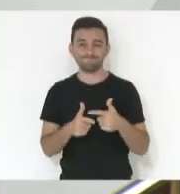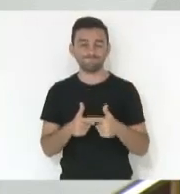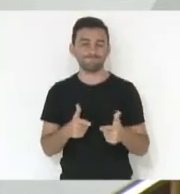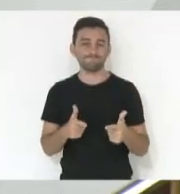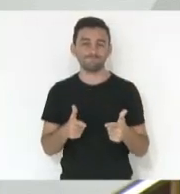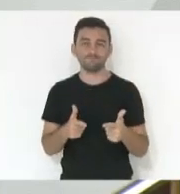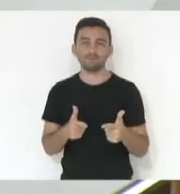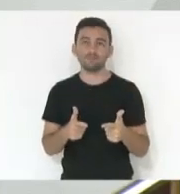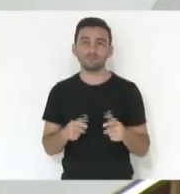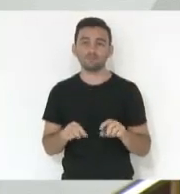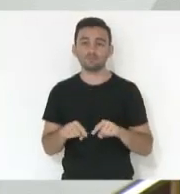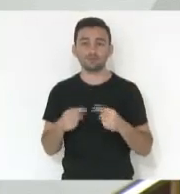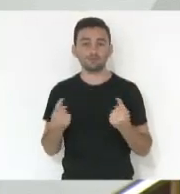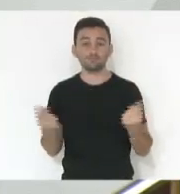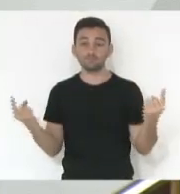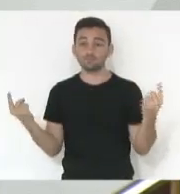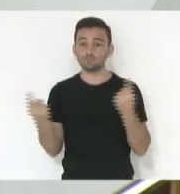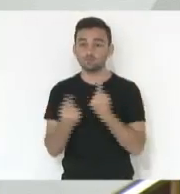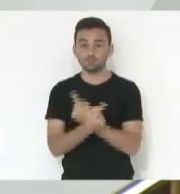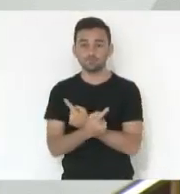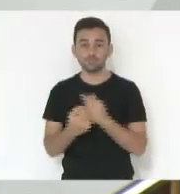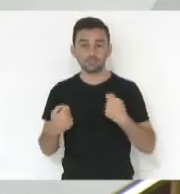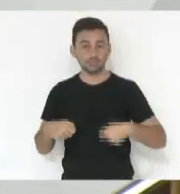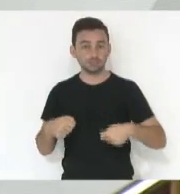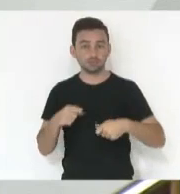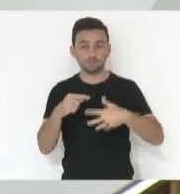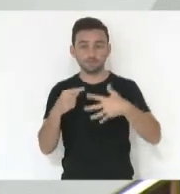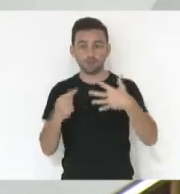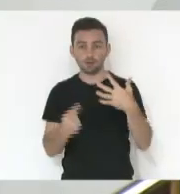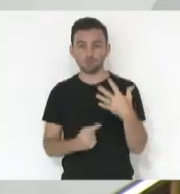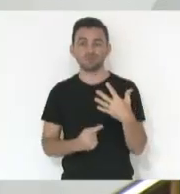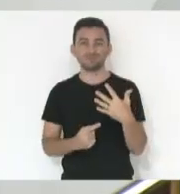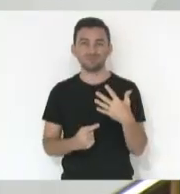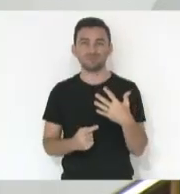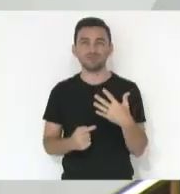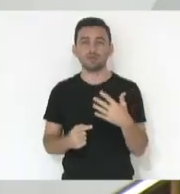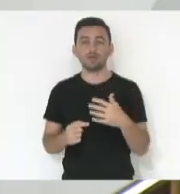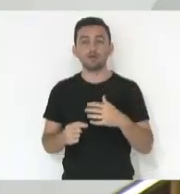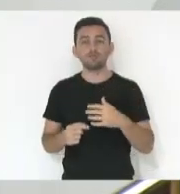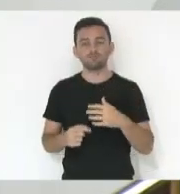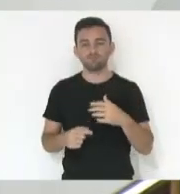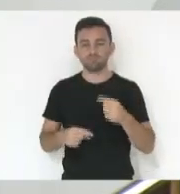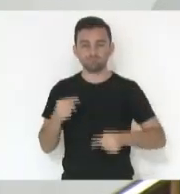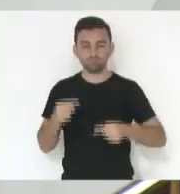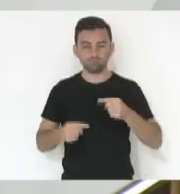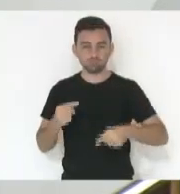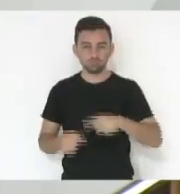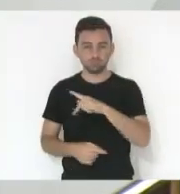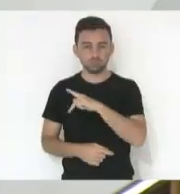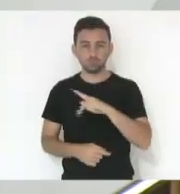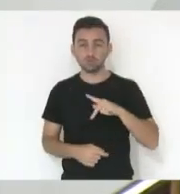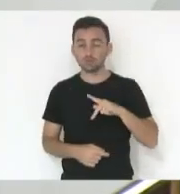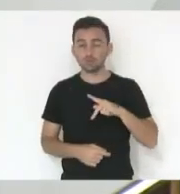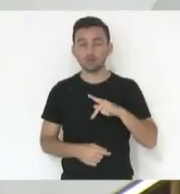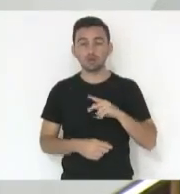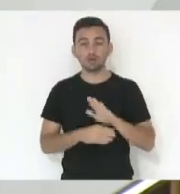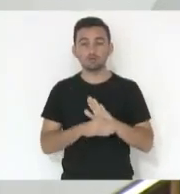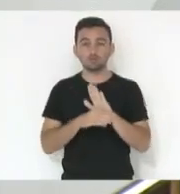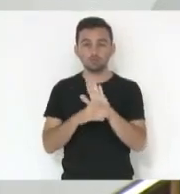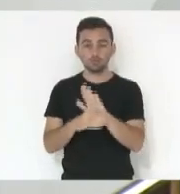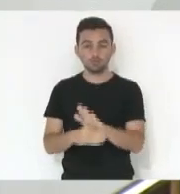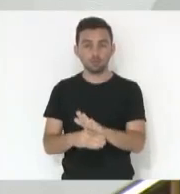Então, é essa inversão de pauta. Políticas públicas para